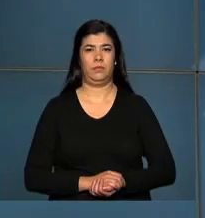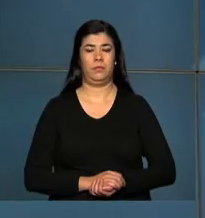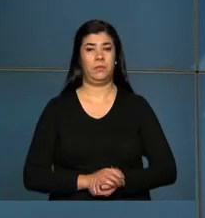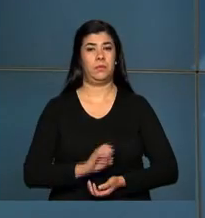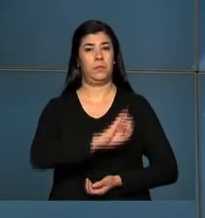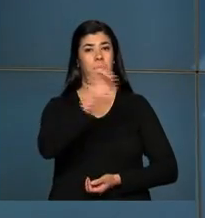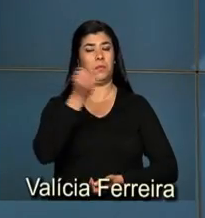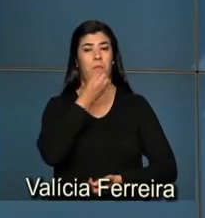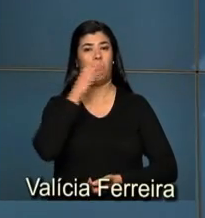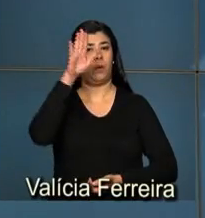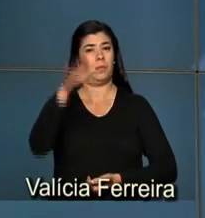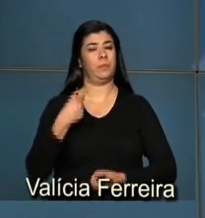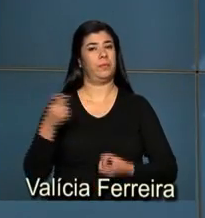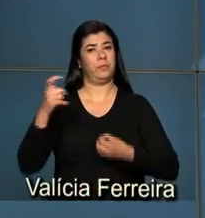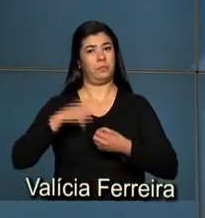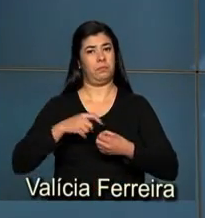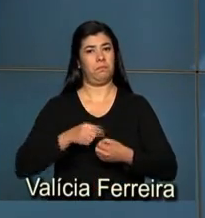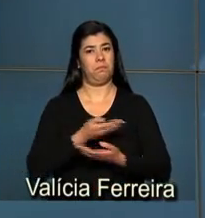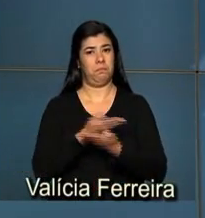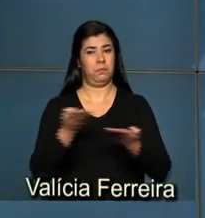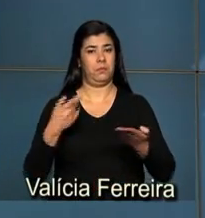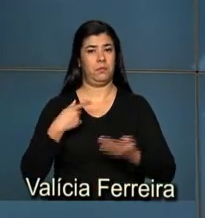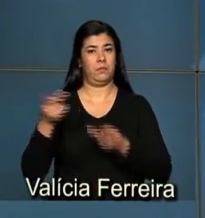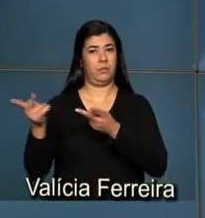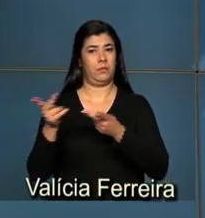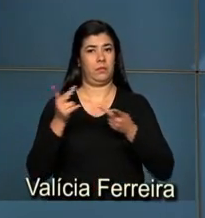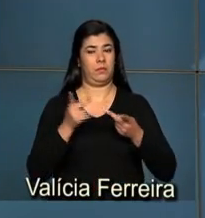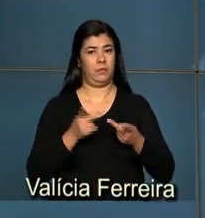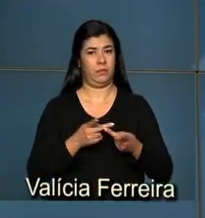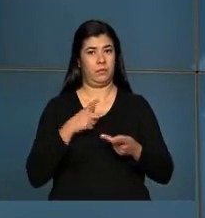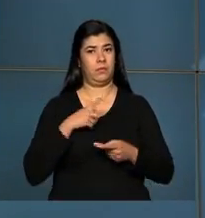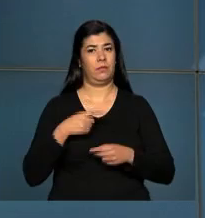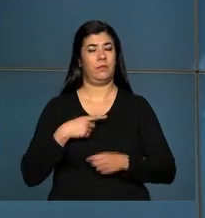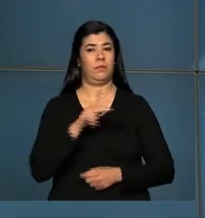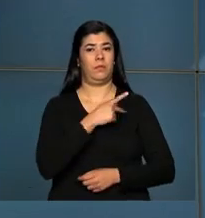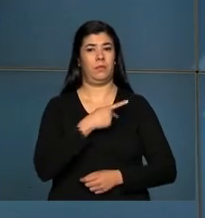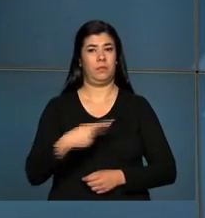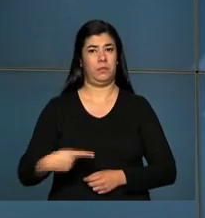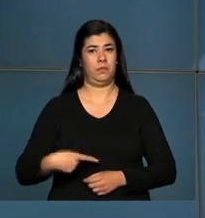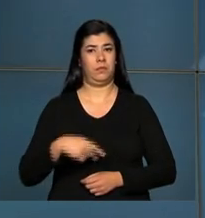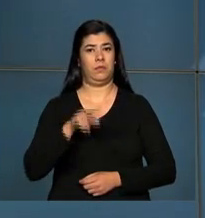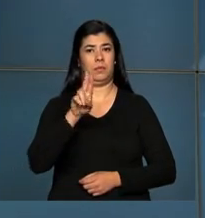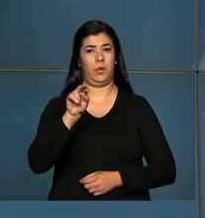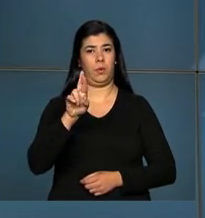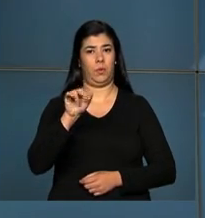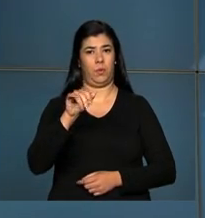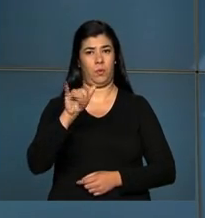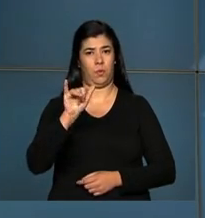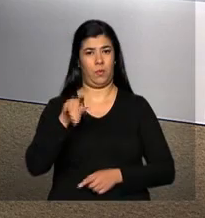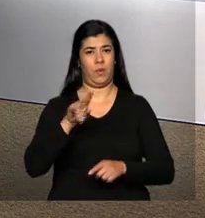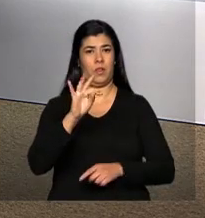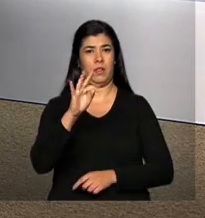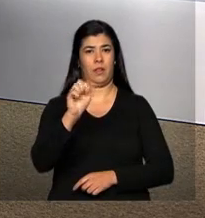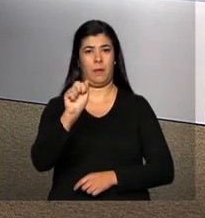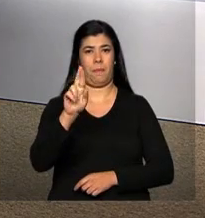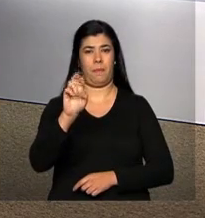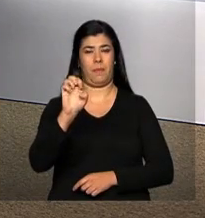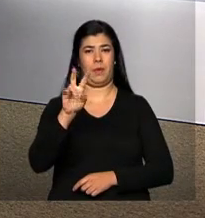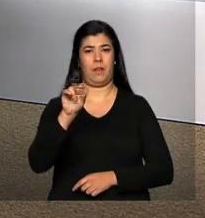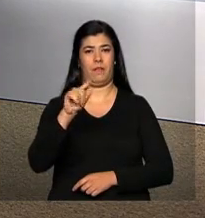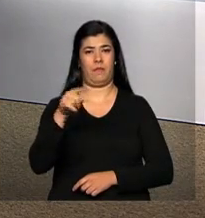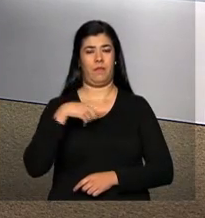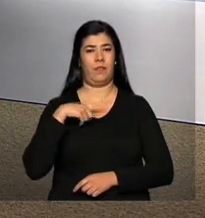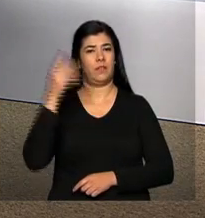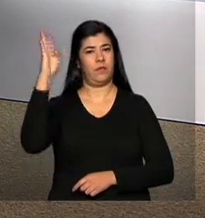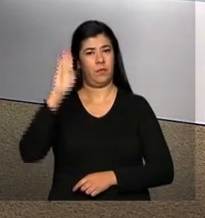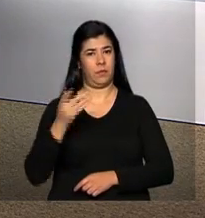Olá, boa tarde. Voltamos a falar ao vivo sobre a visita de Estado do presidente do Uruguai, Tabaré Vázquez, ao Brasil. Neste momento,